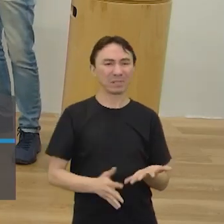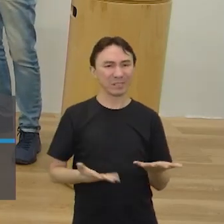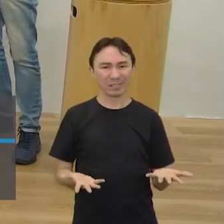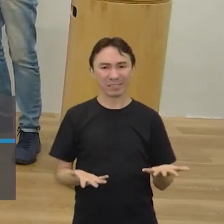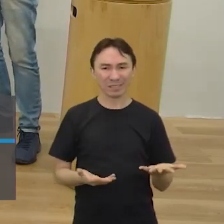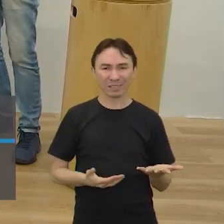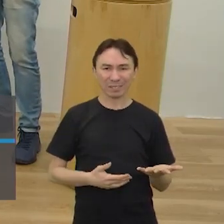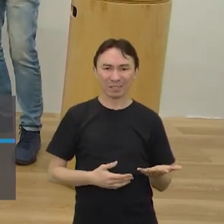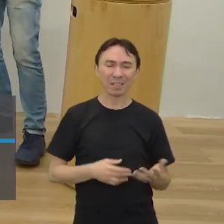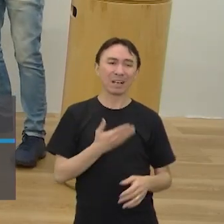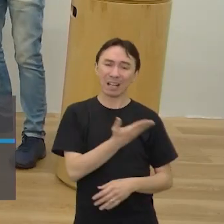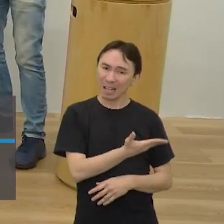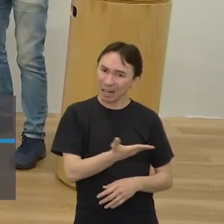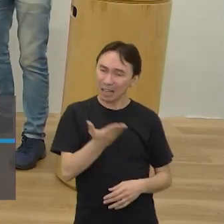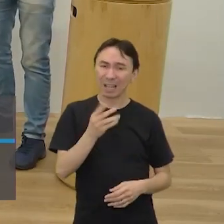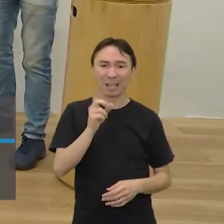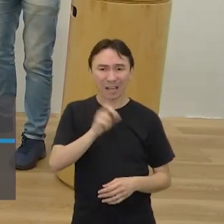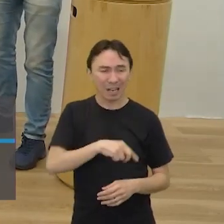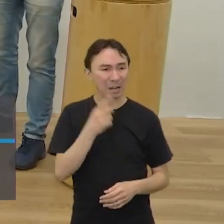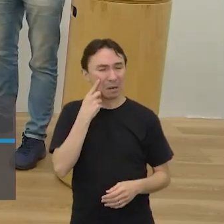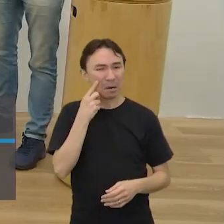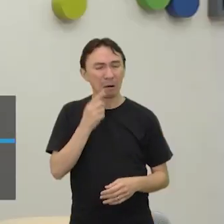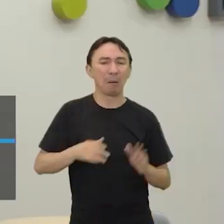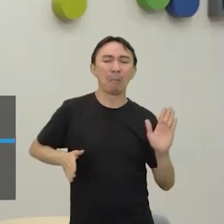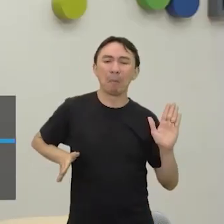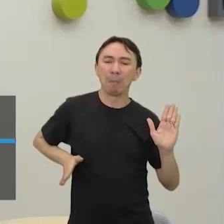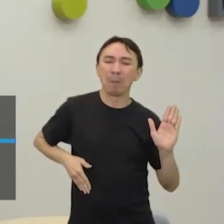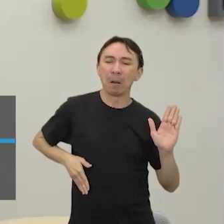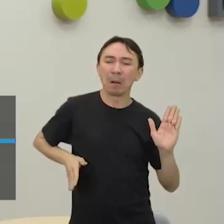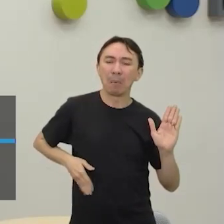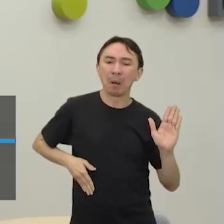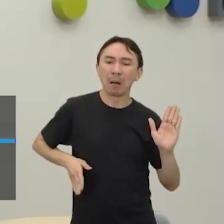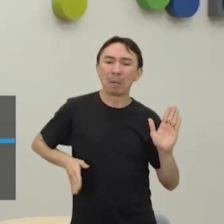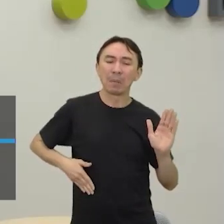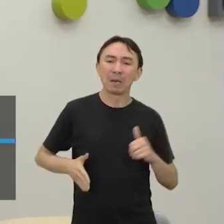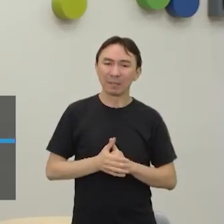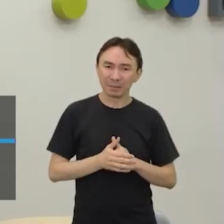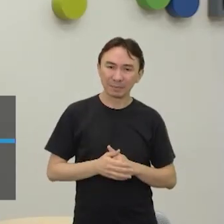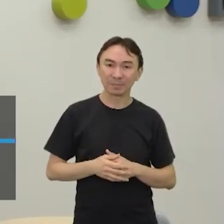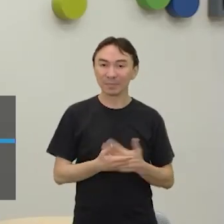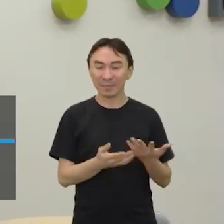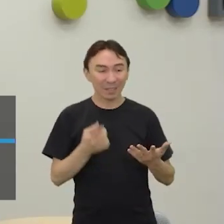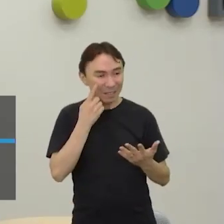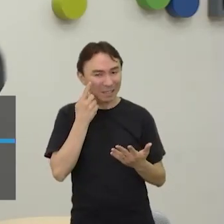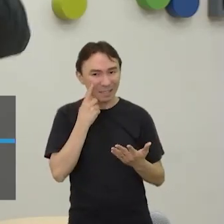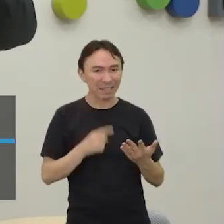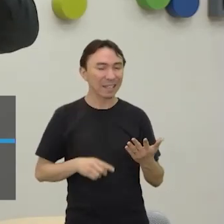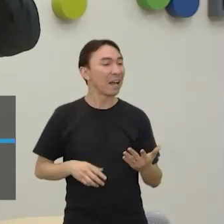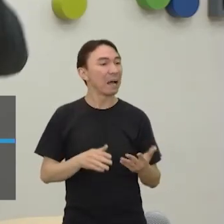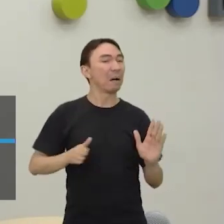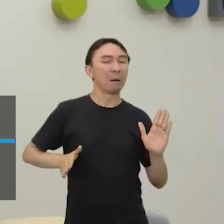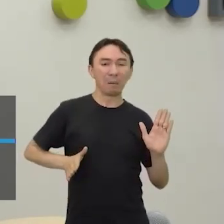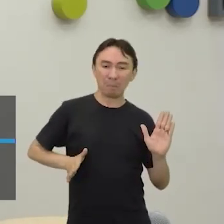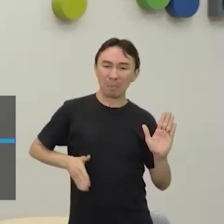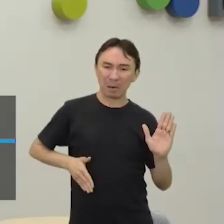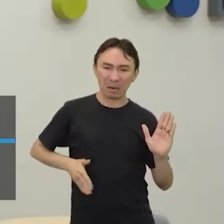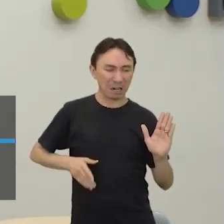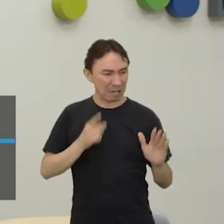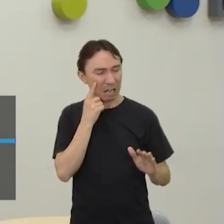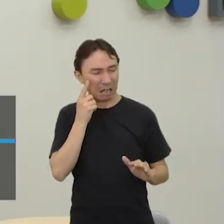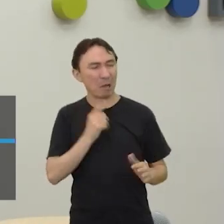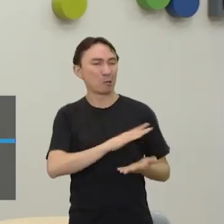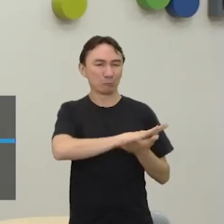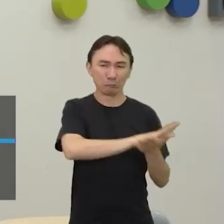mundo é bandido. Não há nenhum regime da história onde você reserva a barbárie apenas para, entre aspas,